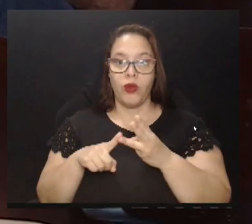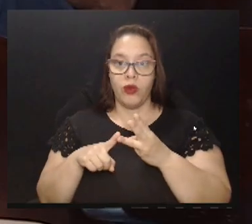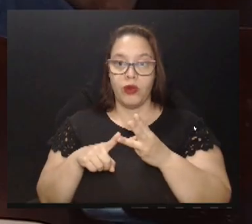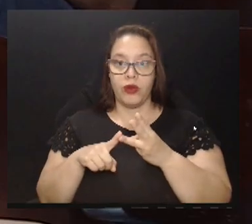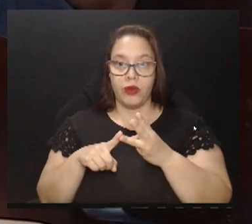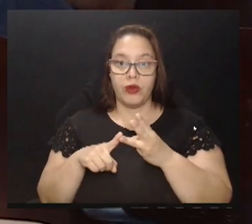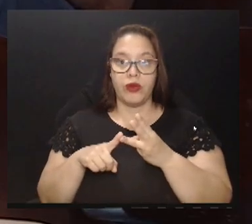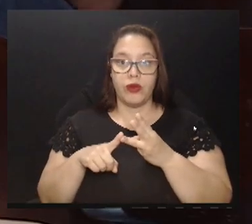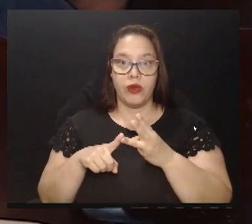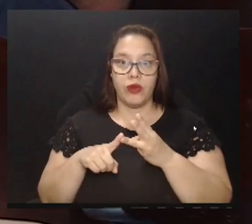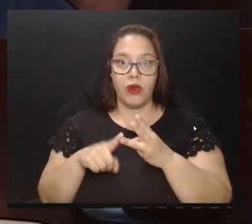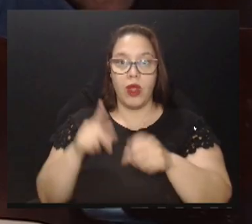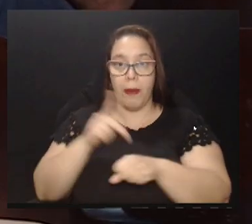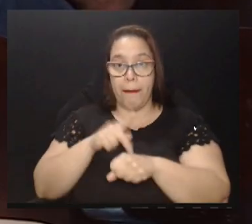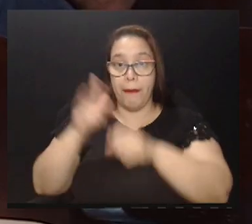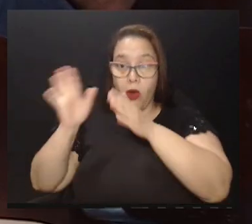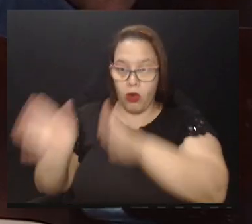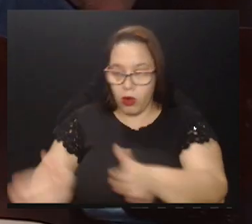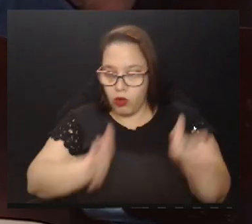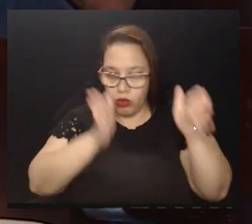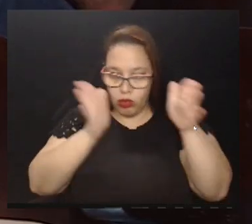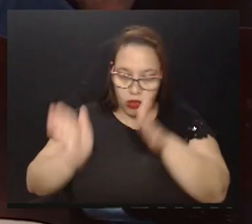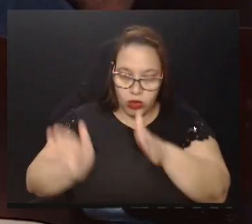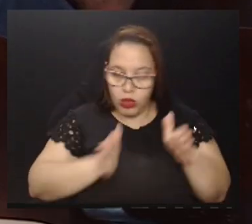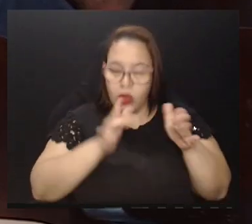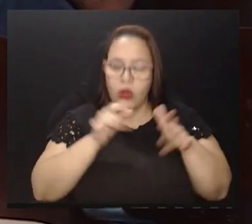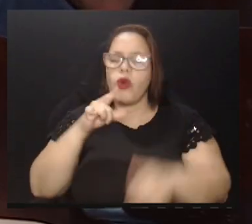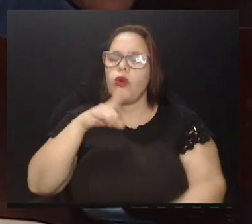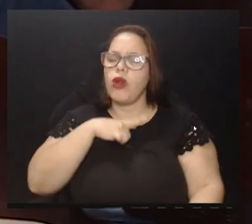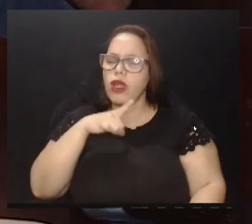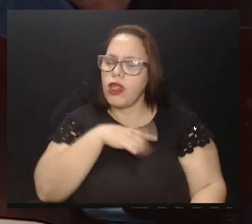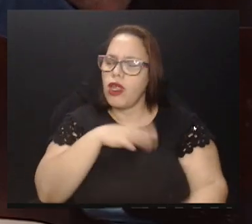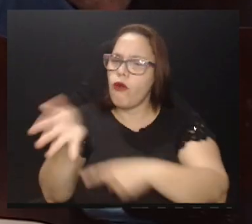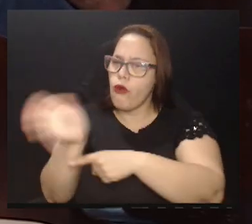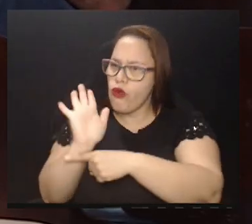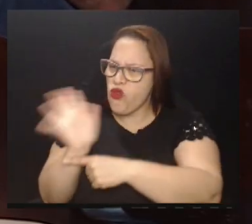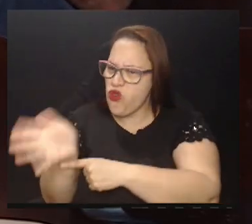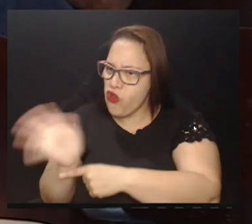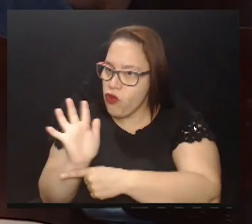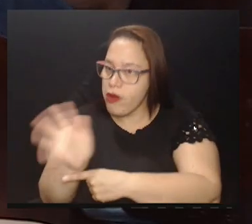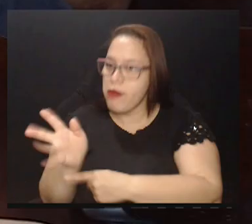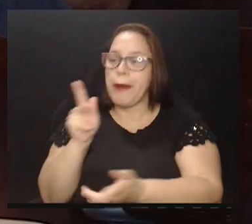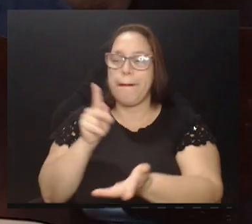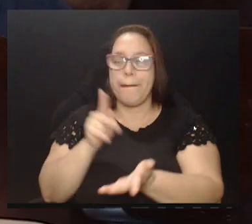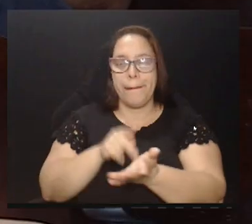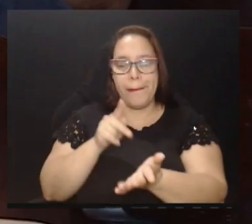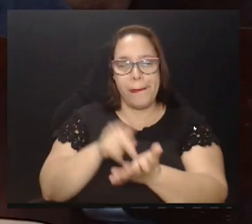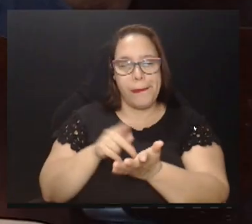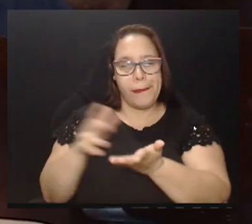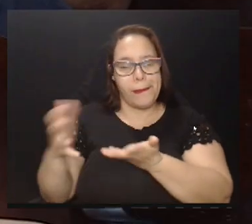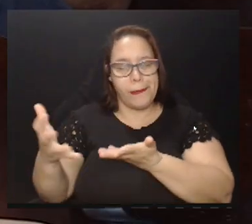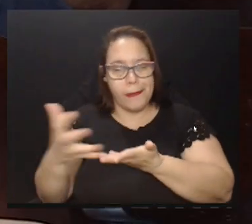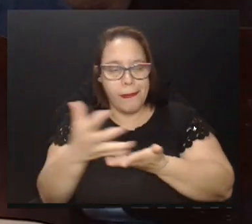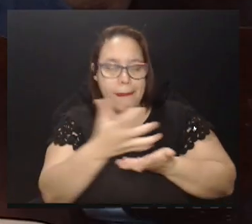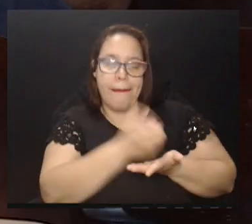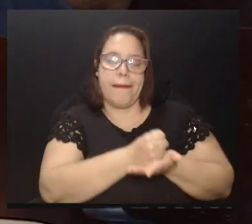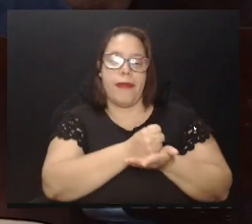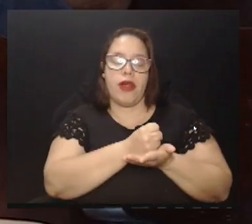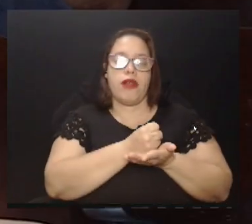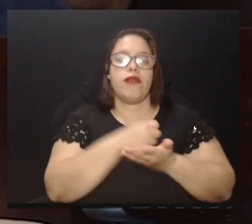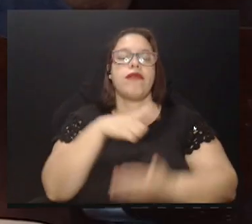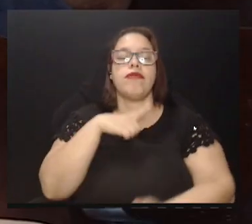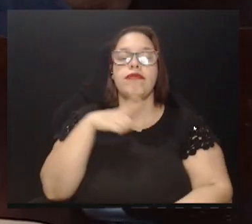pós-produção. Para você ter um filme que realmente assim ele capta a coisa, ele teria que ser